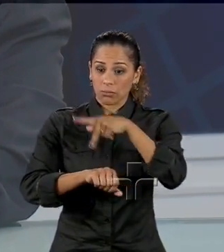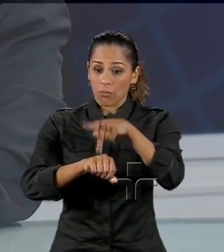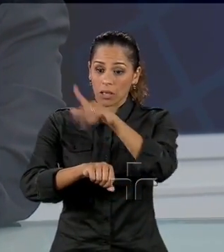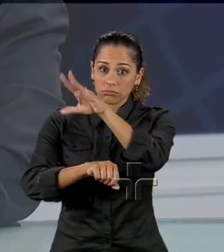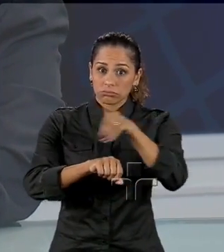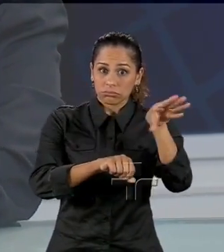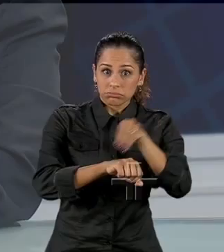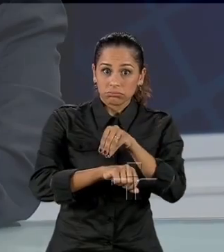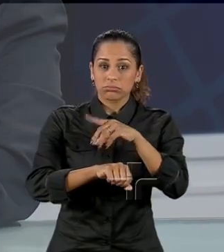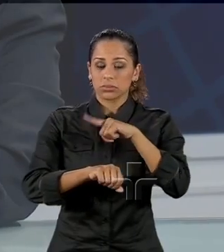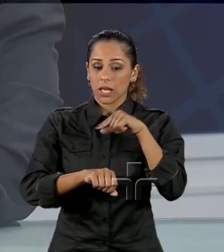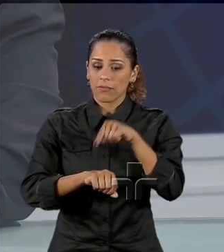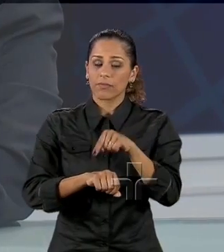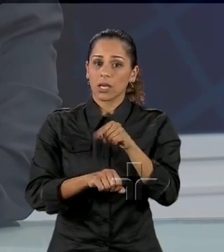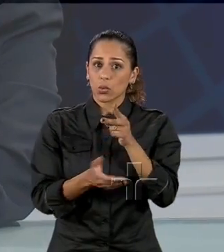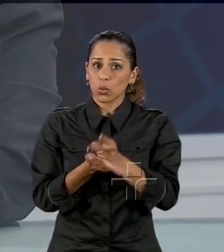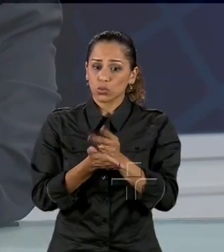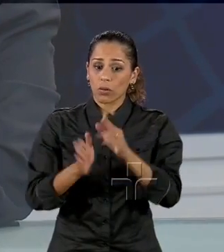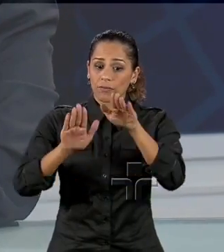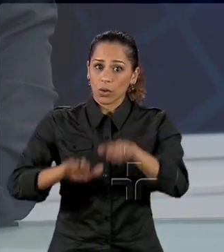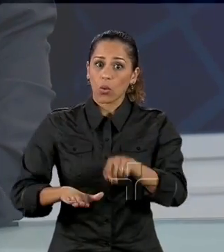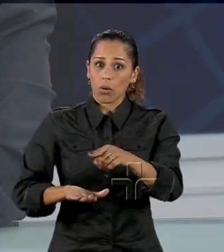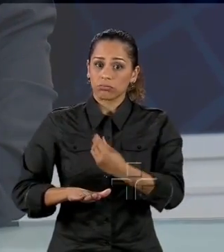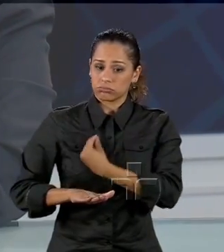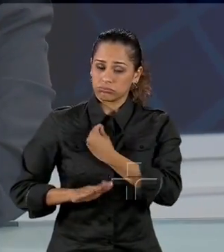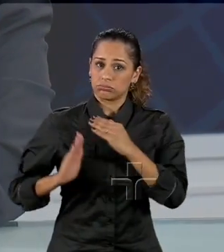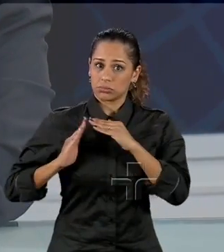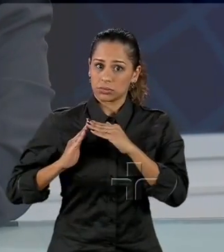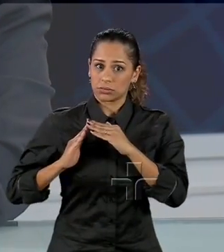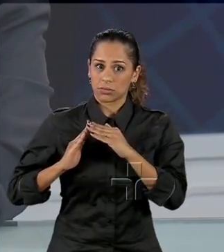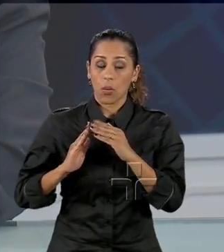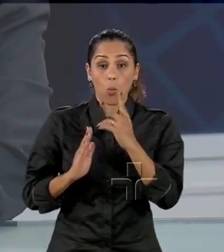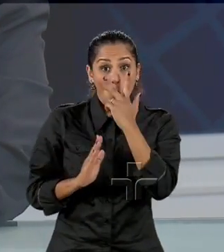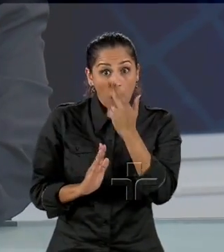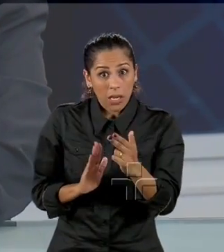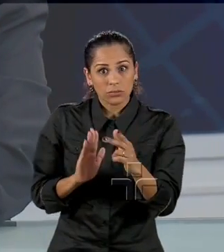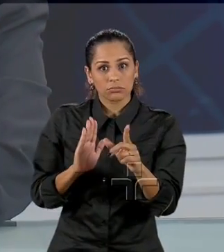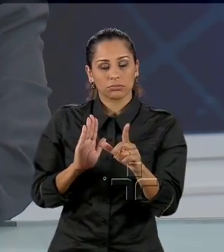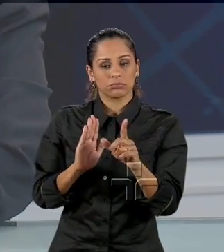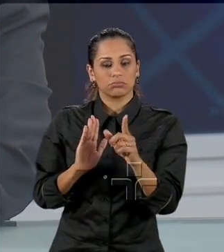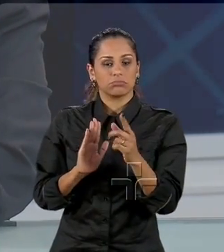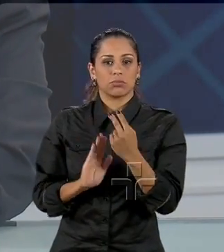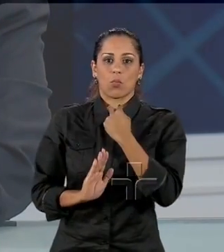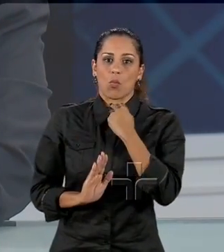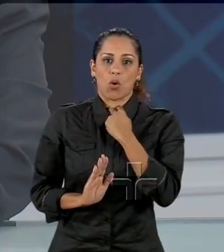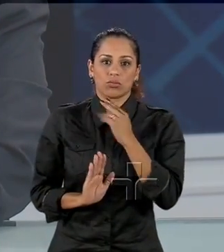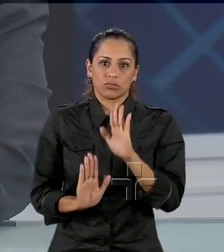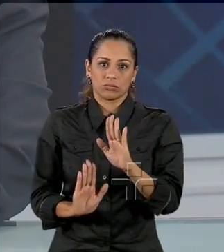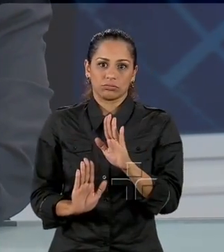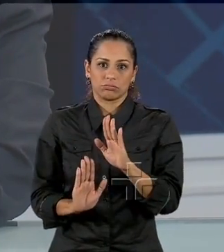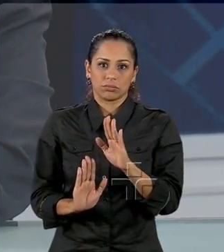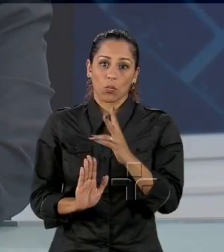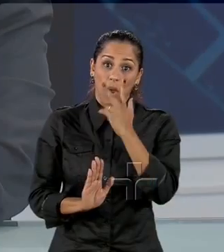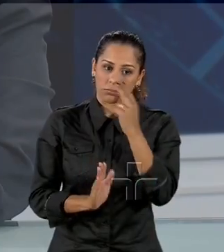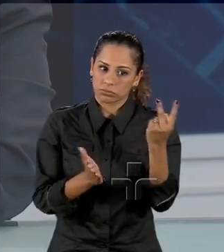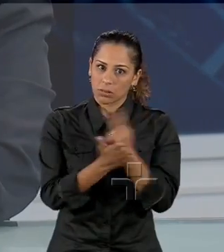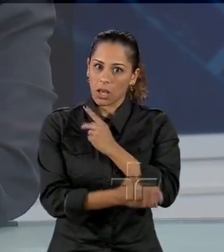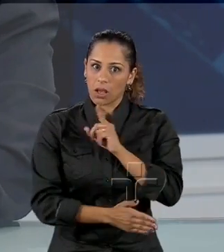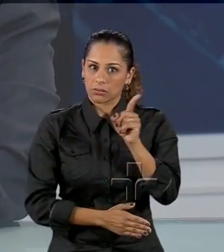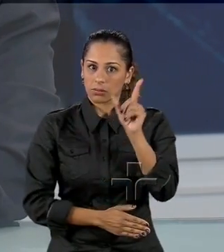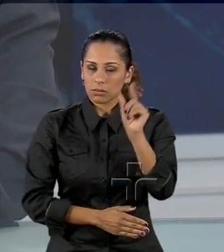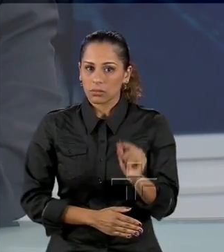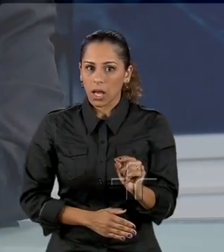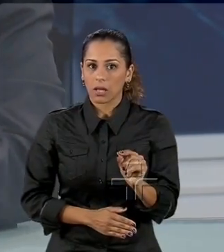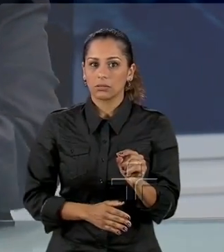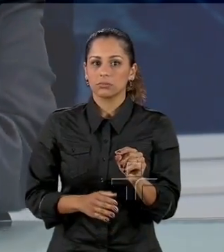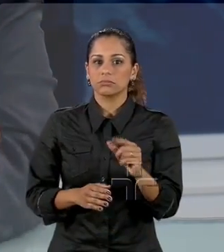daquilo que seria, aquilo que agora se chama de legalidade. Acho que não deveria fazê-lo. Acho que ela está equivocada nesse passo, desse modo. Outras maneiras de